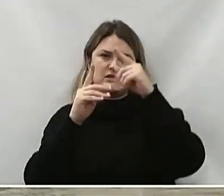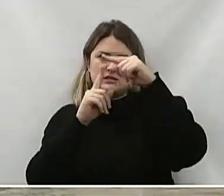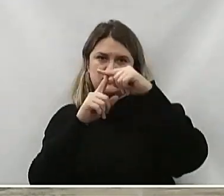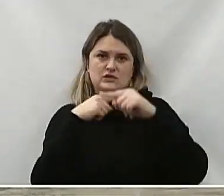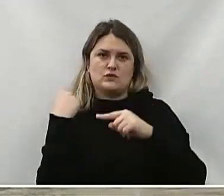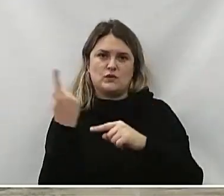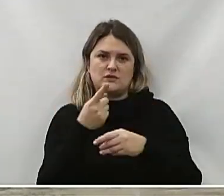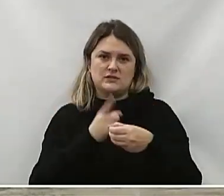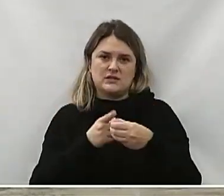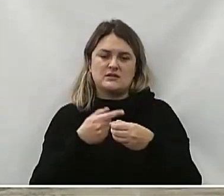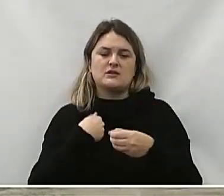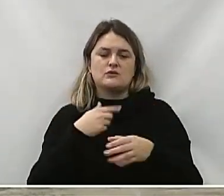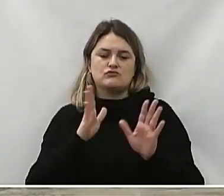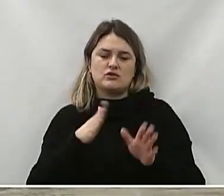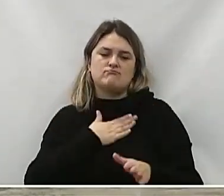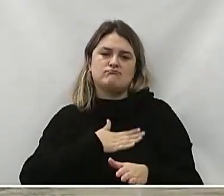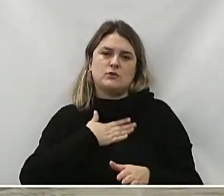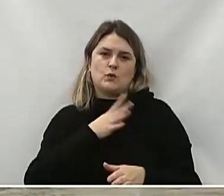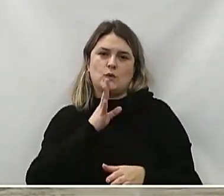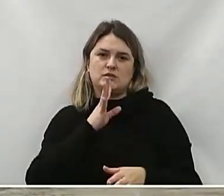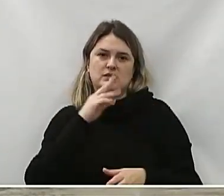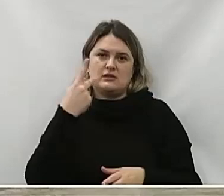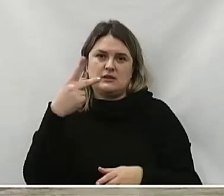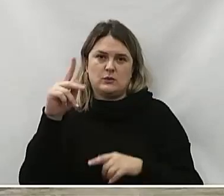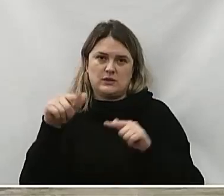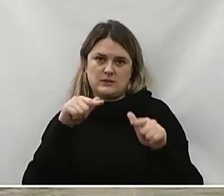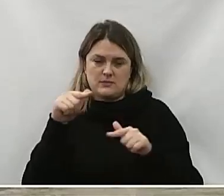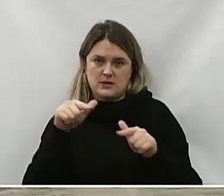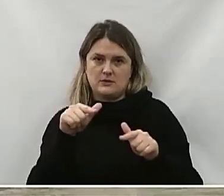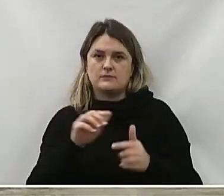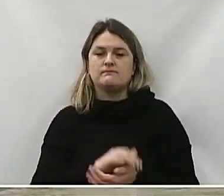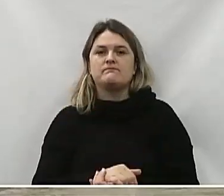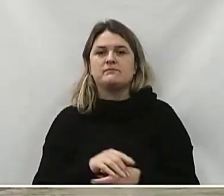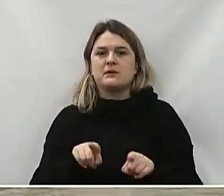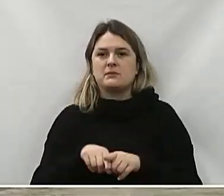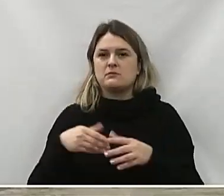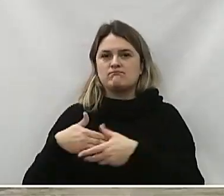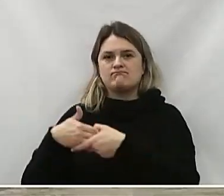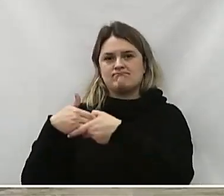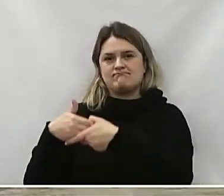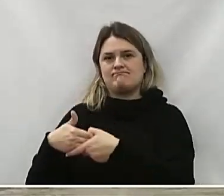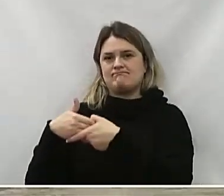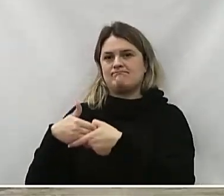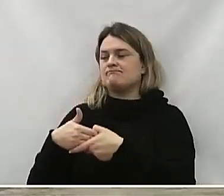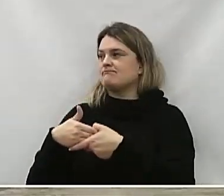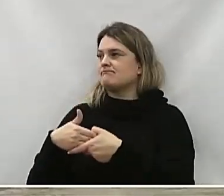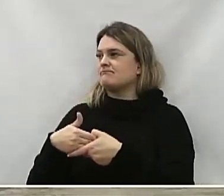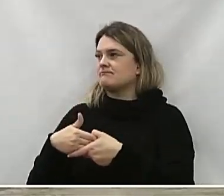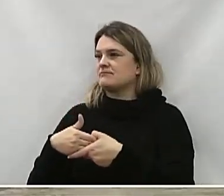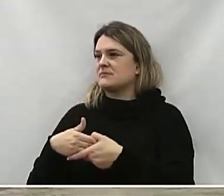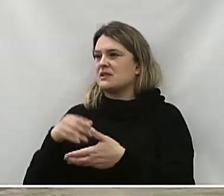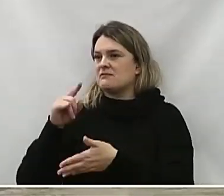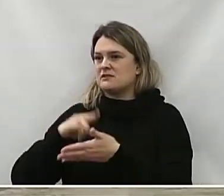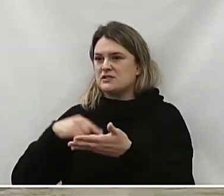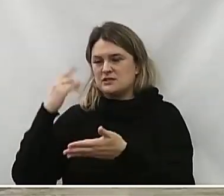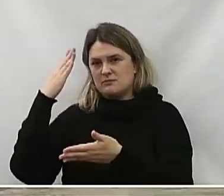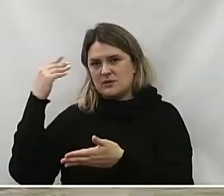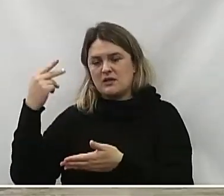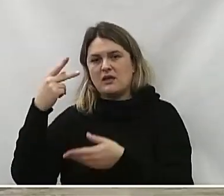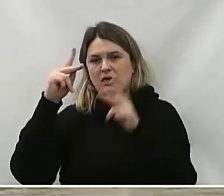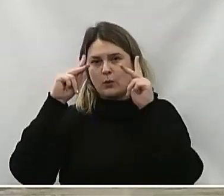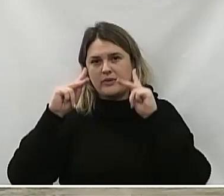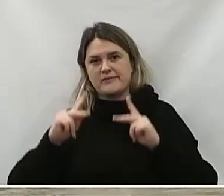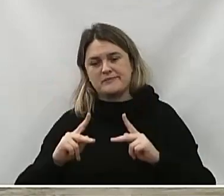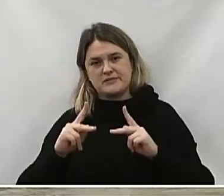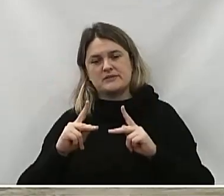e já tive o prazer de conhecer o seu trabalho e ao mesmo tempo cumprimentar a essa Moção é esse